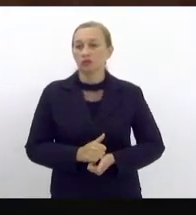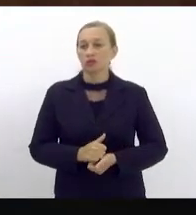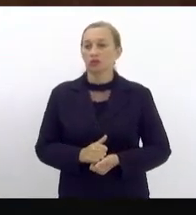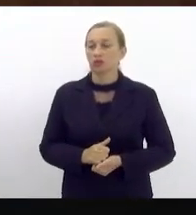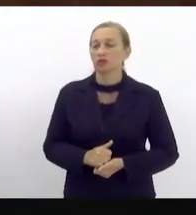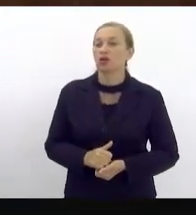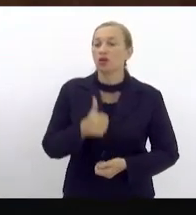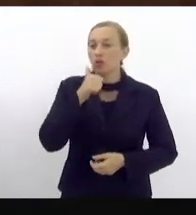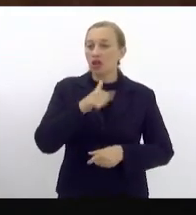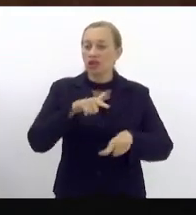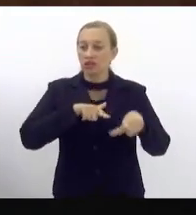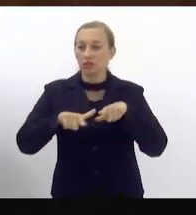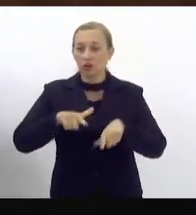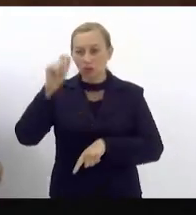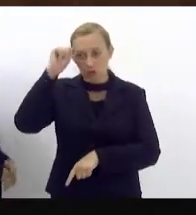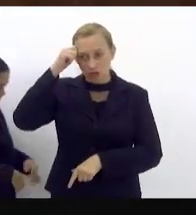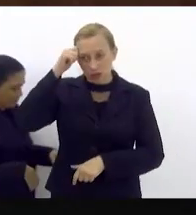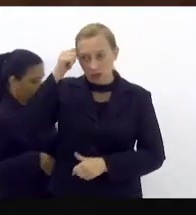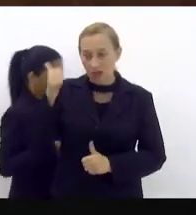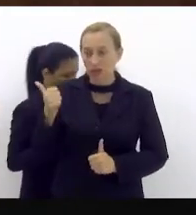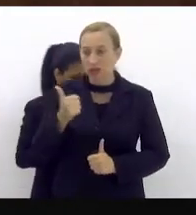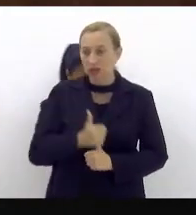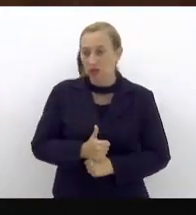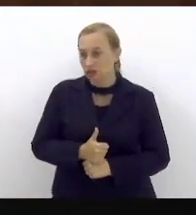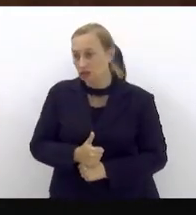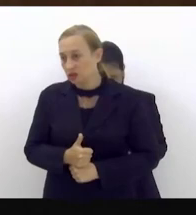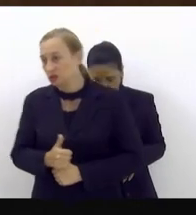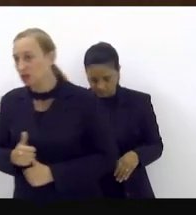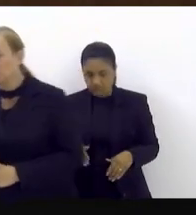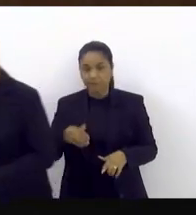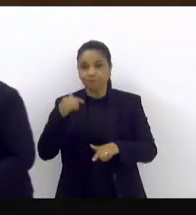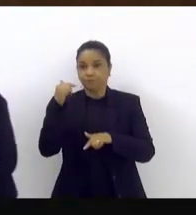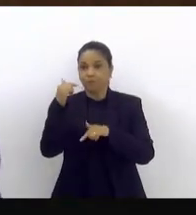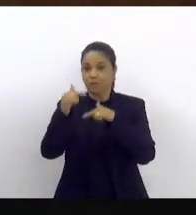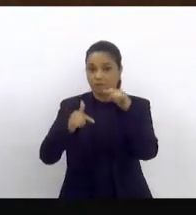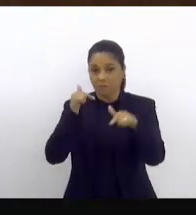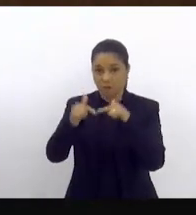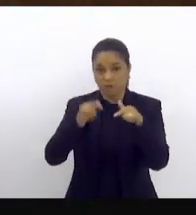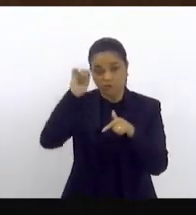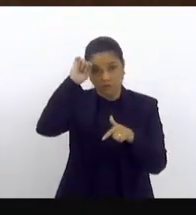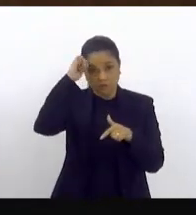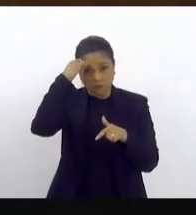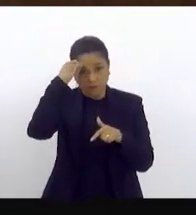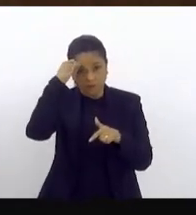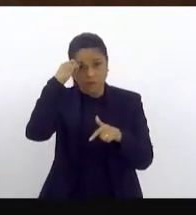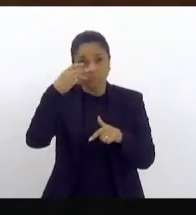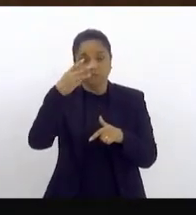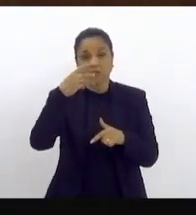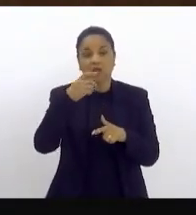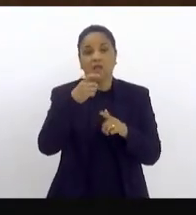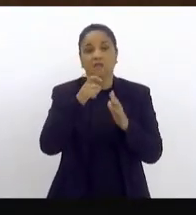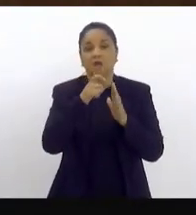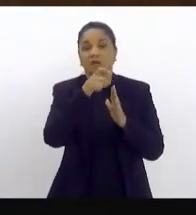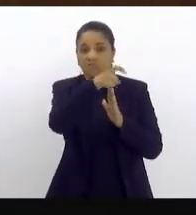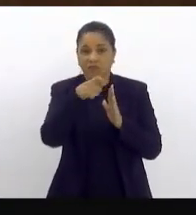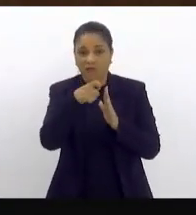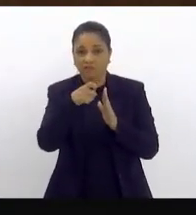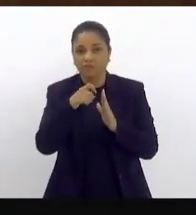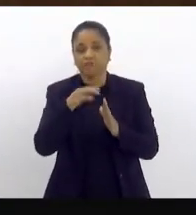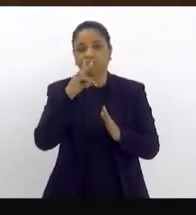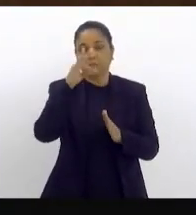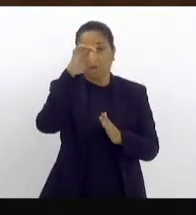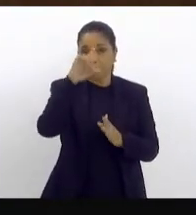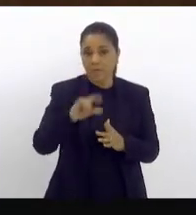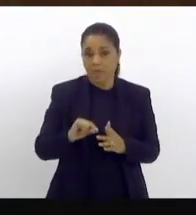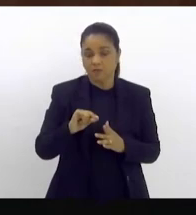que entre as trabalhadoras negras a taxa subutilização fosse de 30,2%, entre